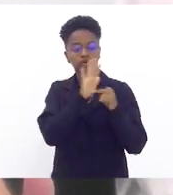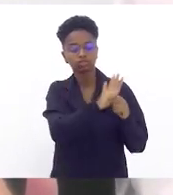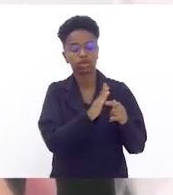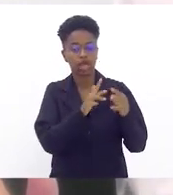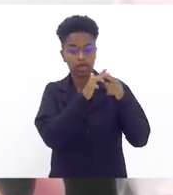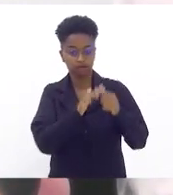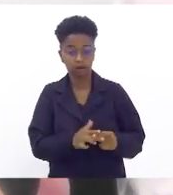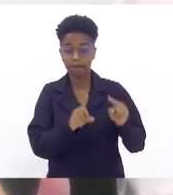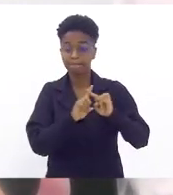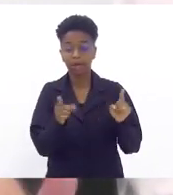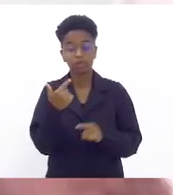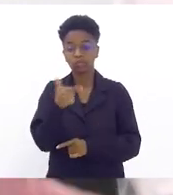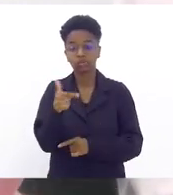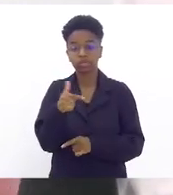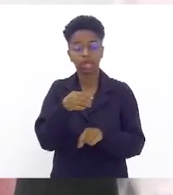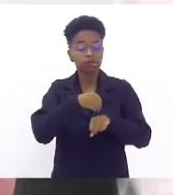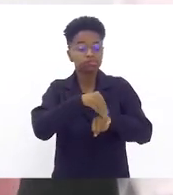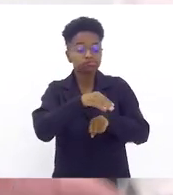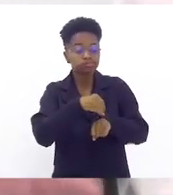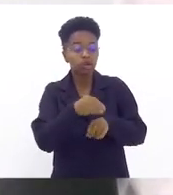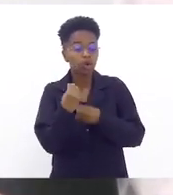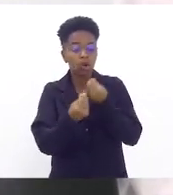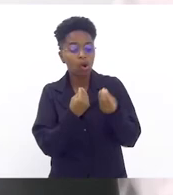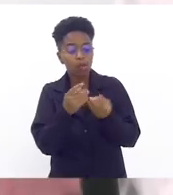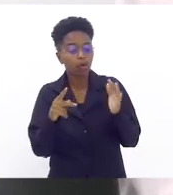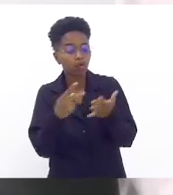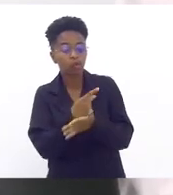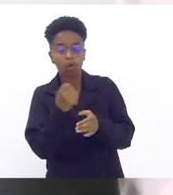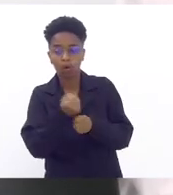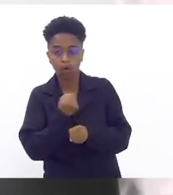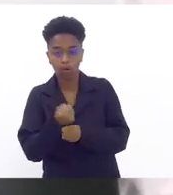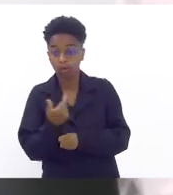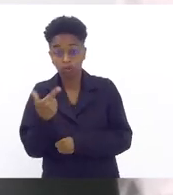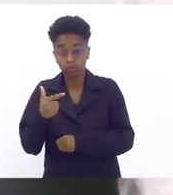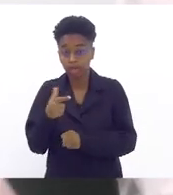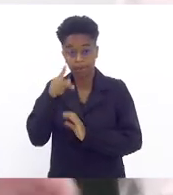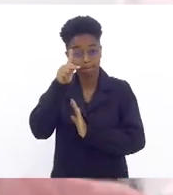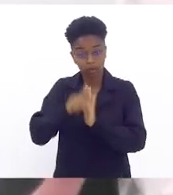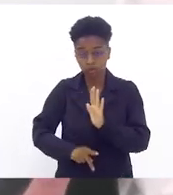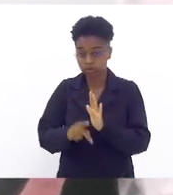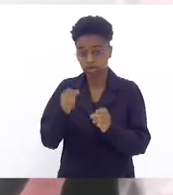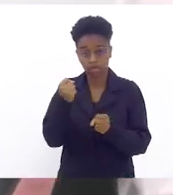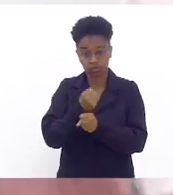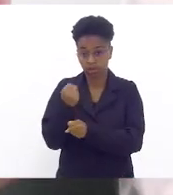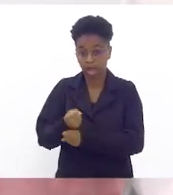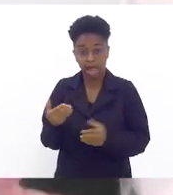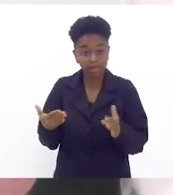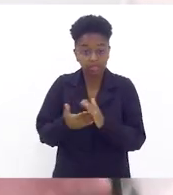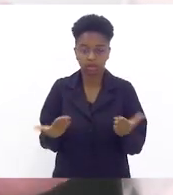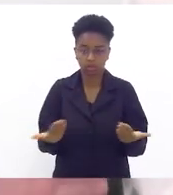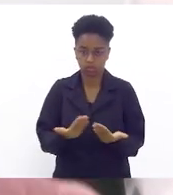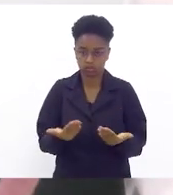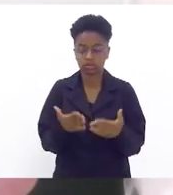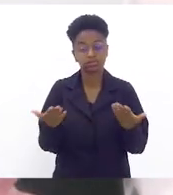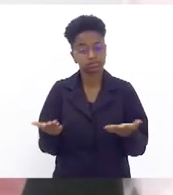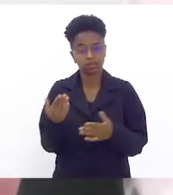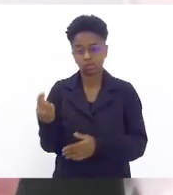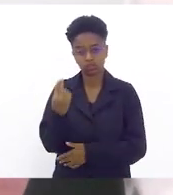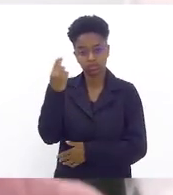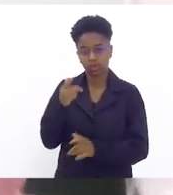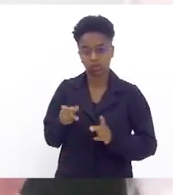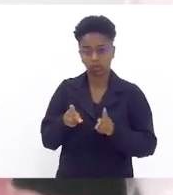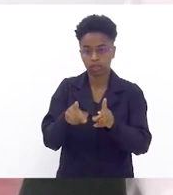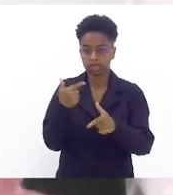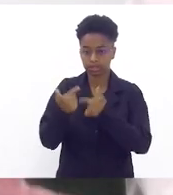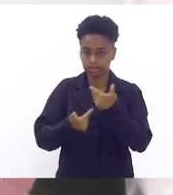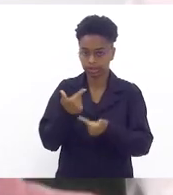os mesmos não tinham instrução sobre a obra vale dizer que não existe projeto de reforma até o dia de hoje impossibilitando o andamento do trabalho